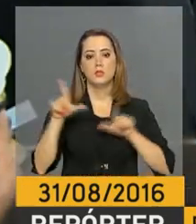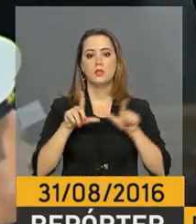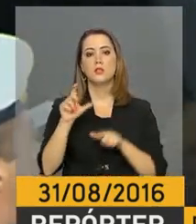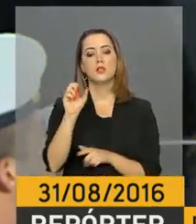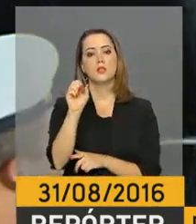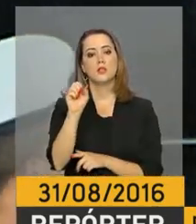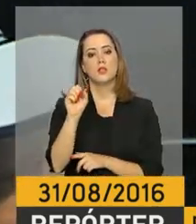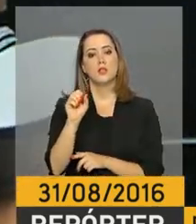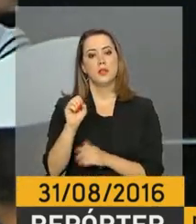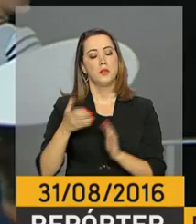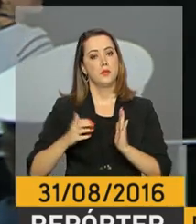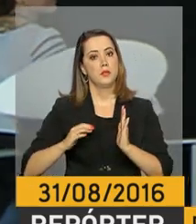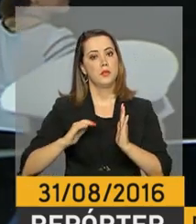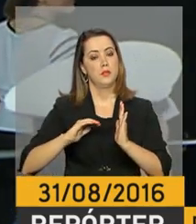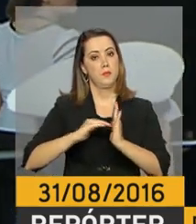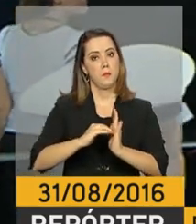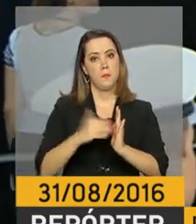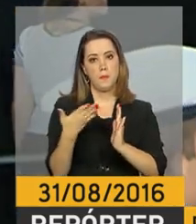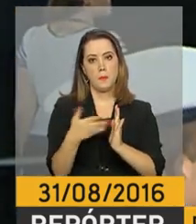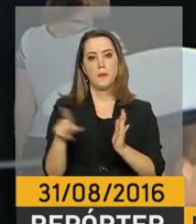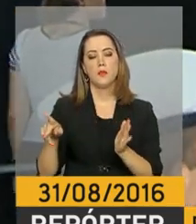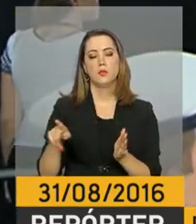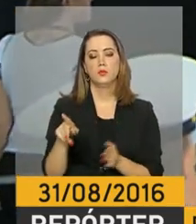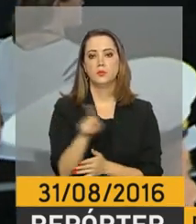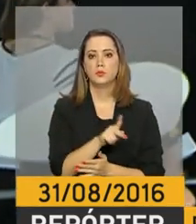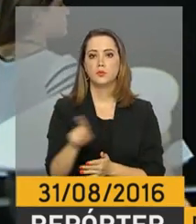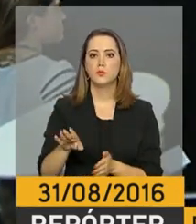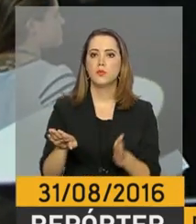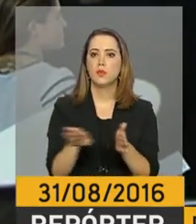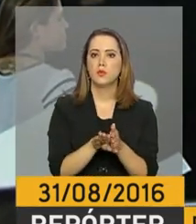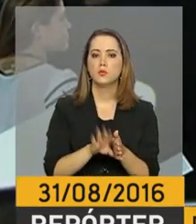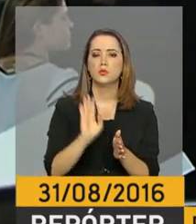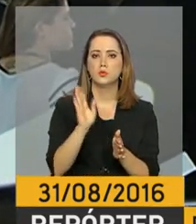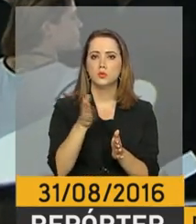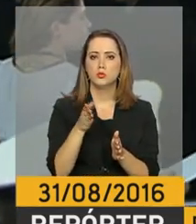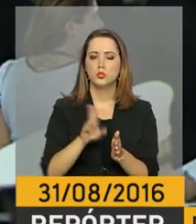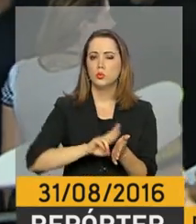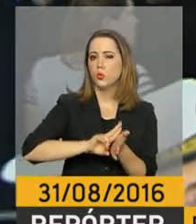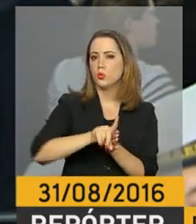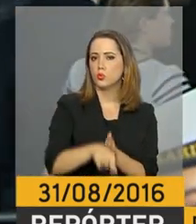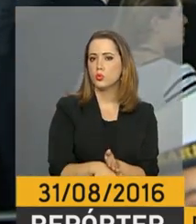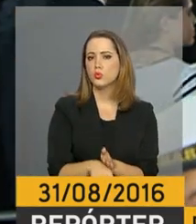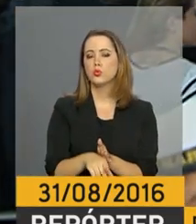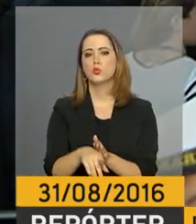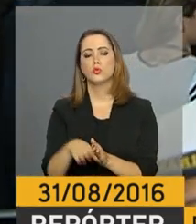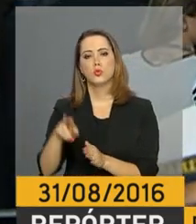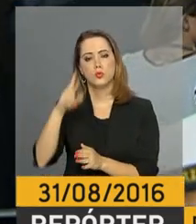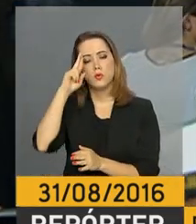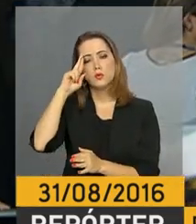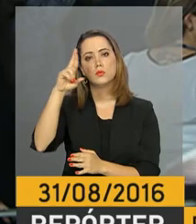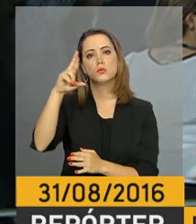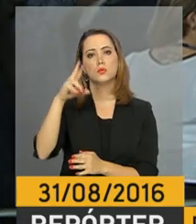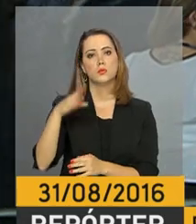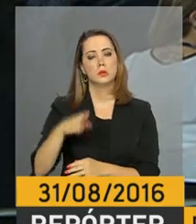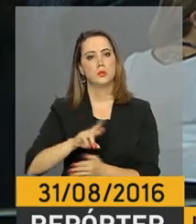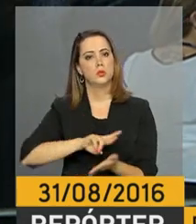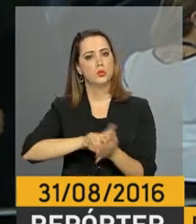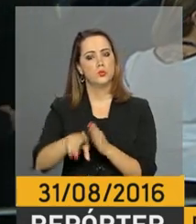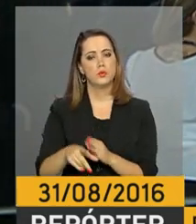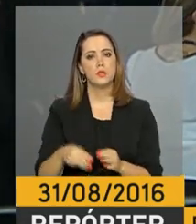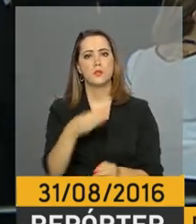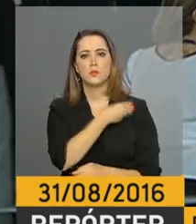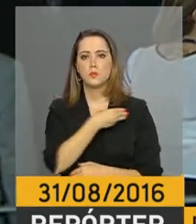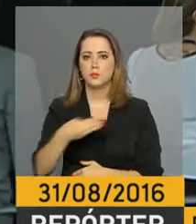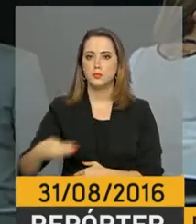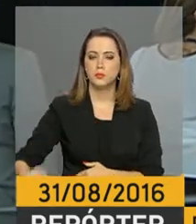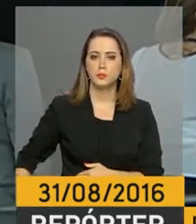O presidente Michel Temer chegou agora há pouco, acompanhado de diversas autoridades, de diversos ministros, ao